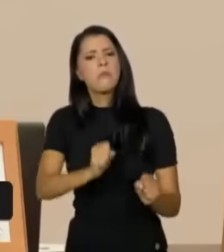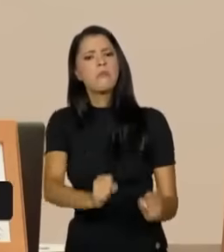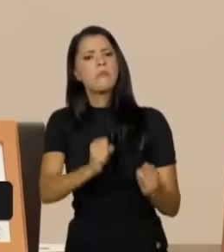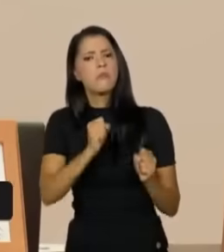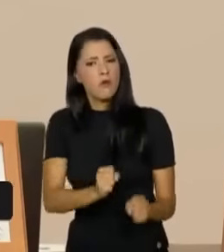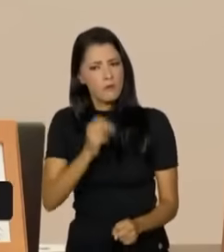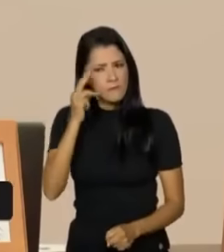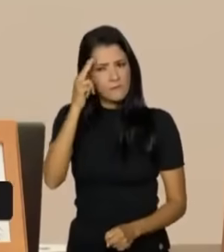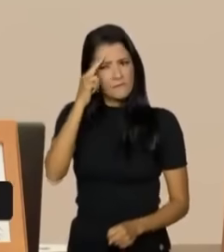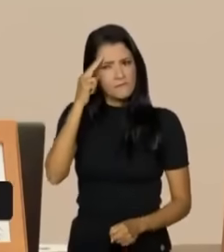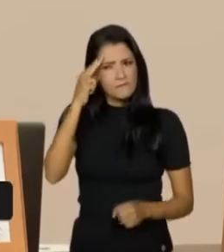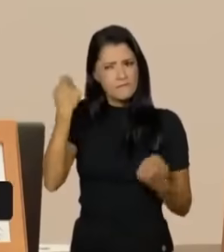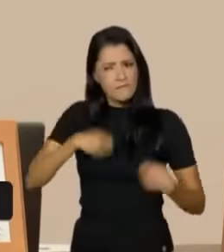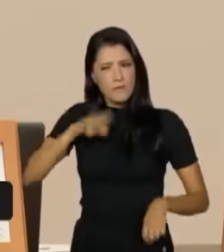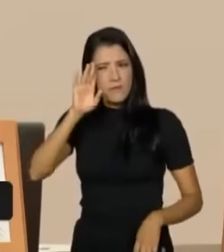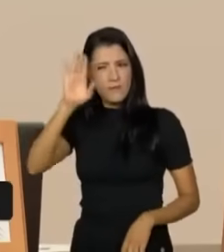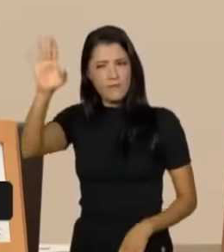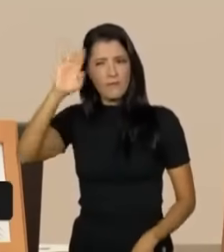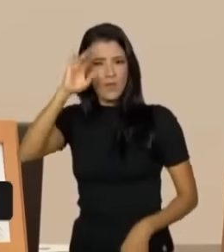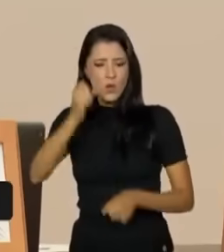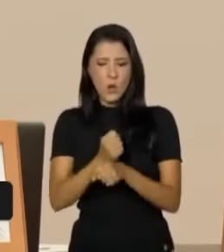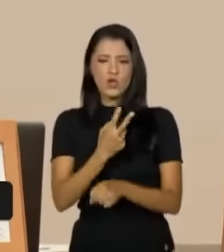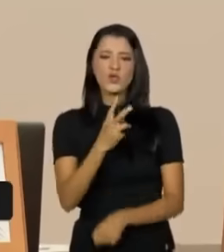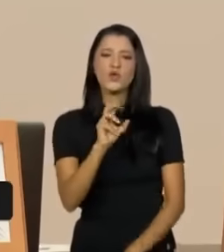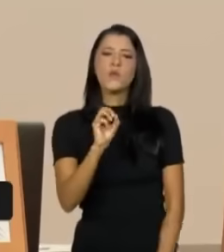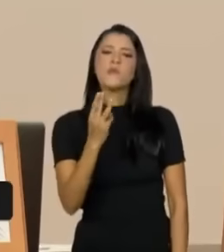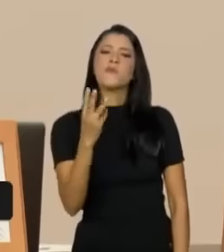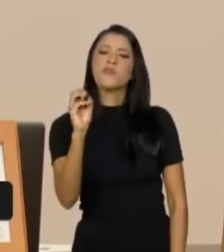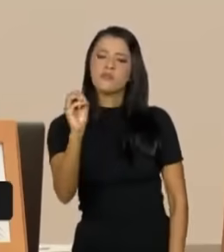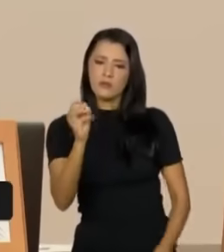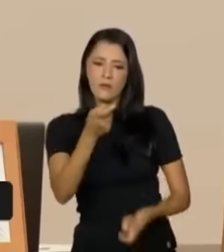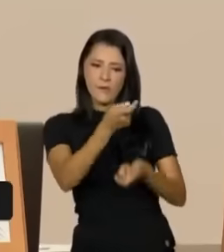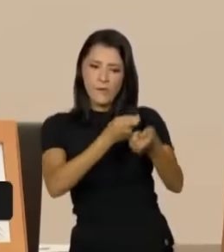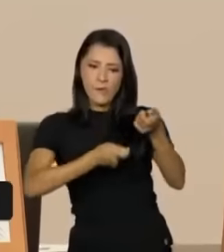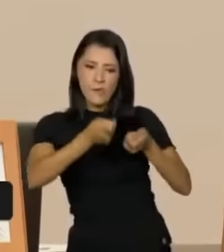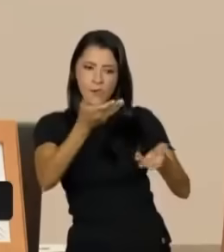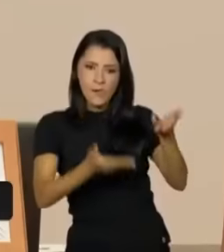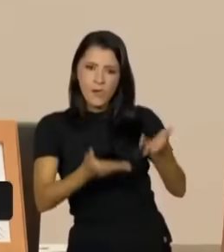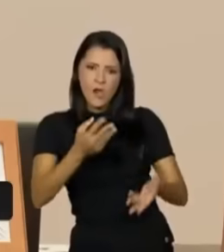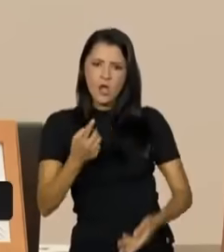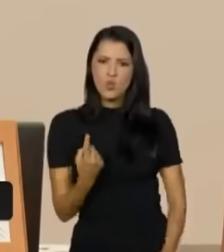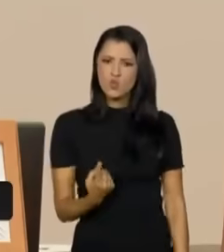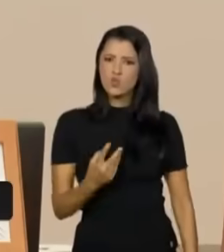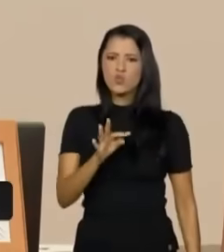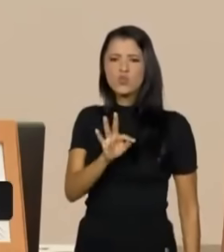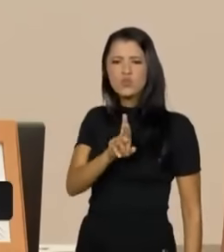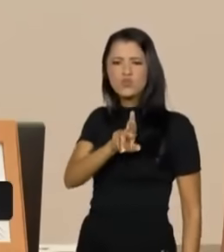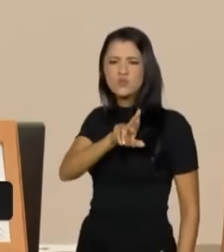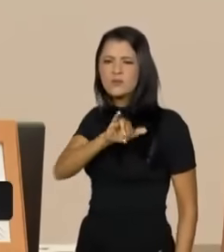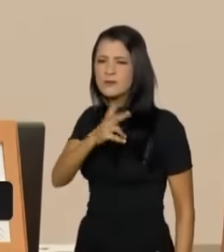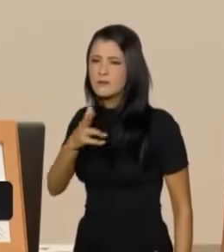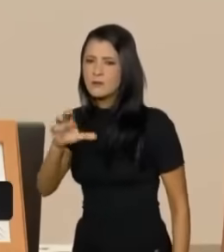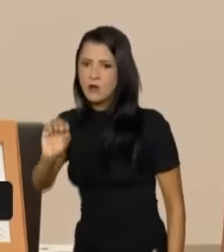em 2030 a gente ter uma balança comercial de US$ 1 trilhão.